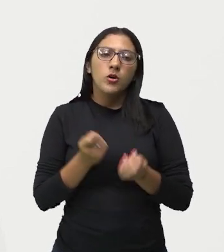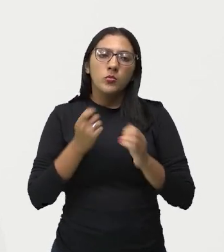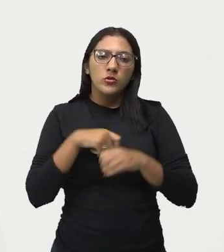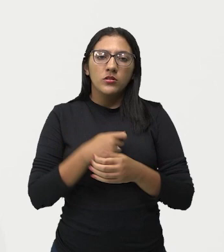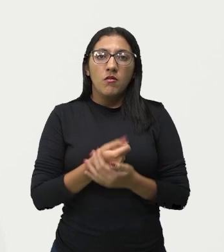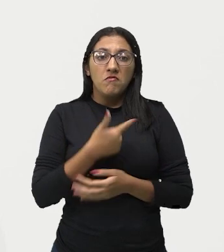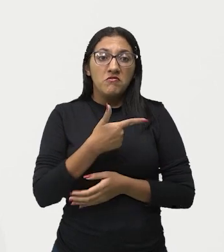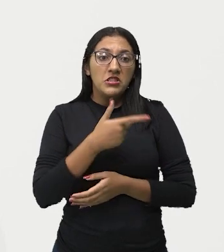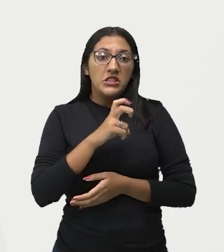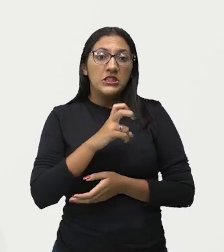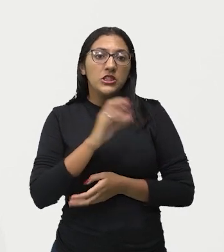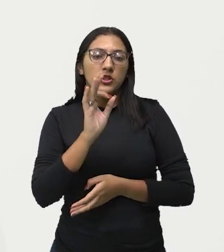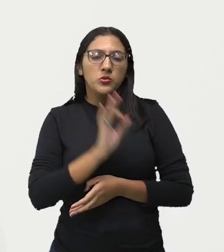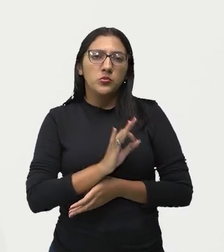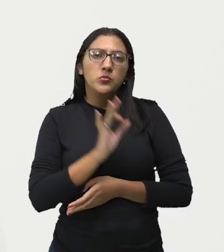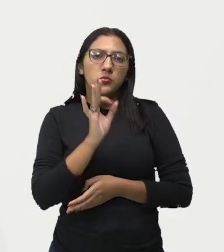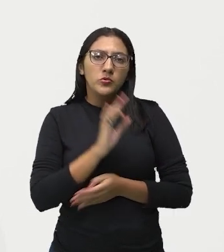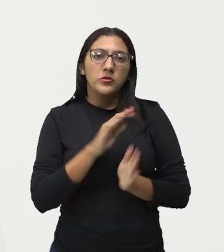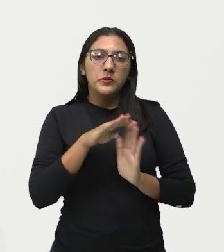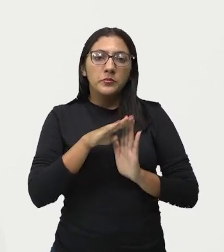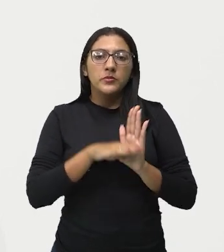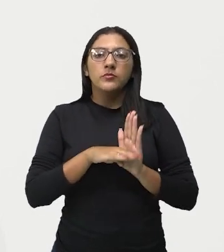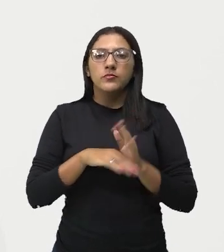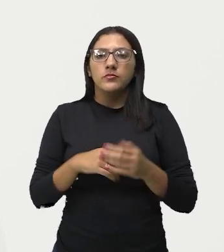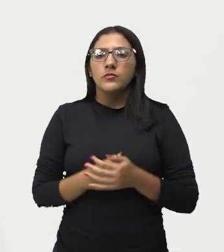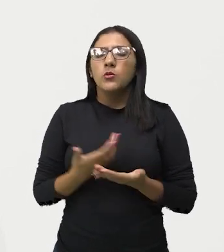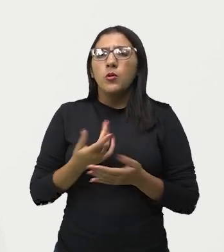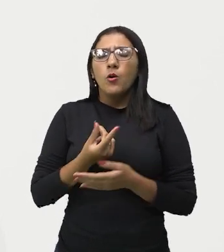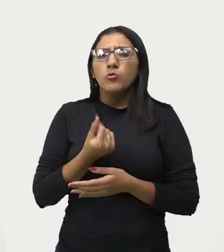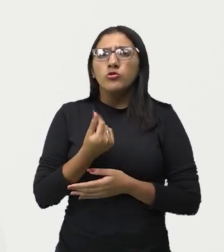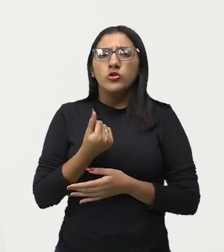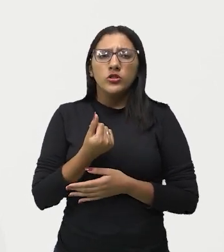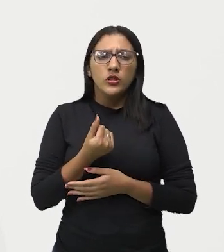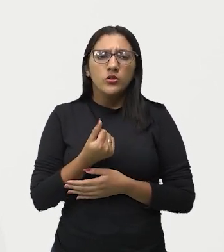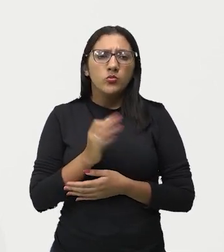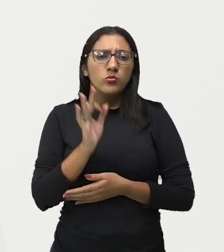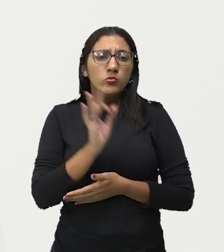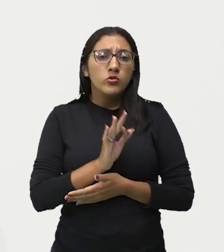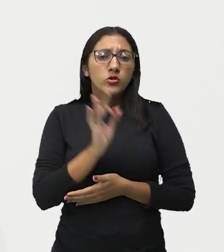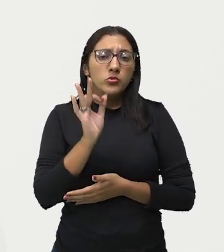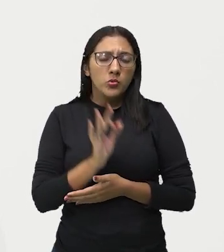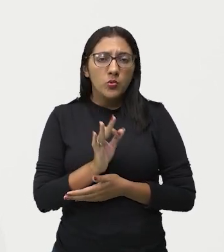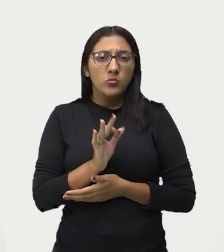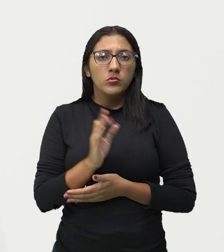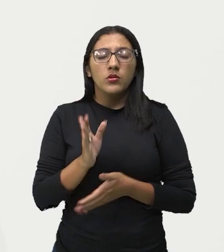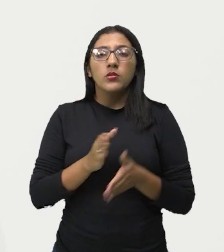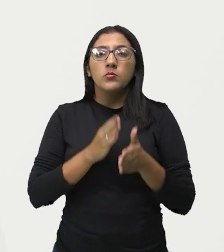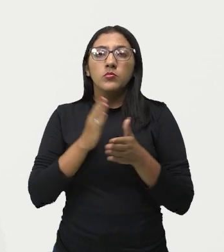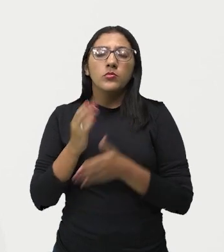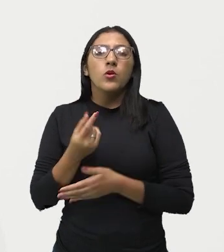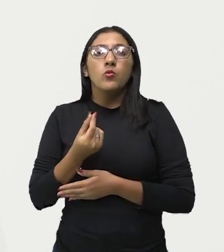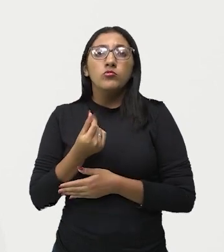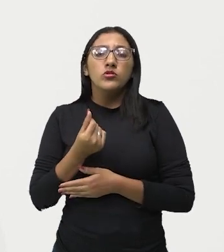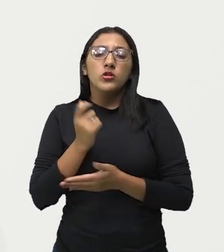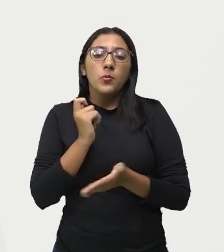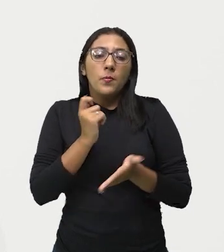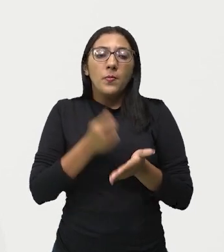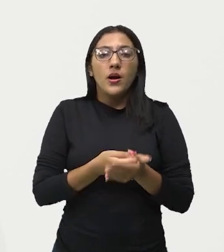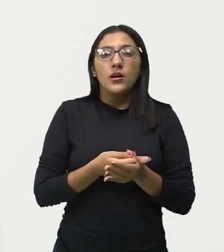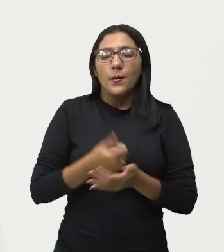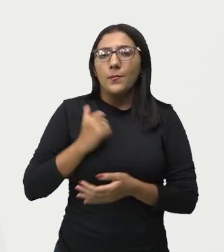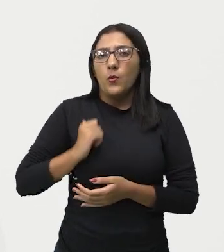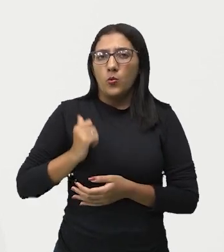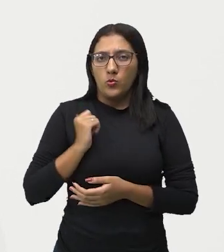25%. Quanto será o valor do desconto? E qual será o valor da bolsa? Pensa só